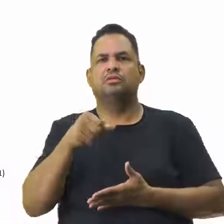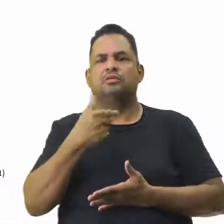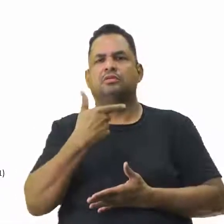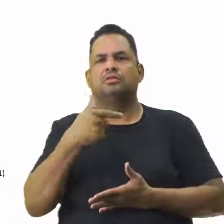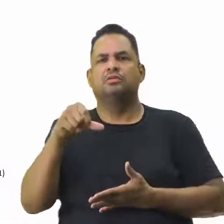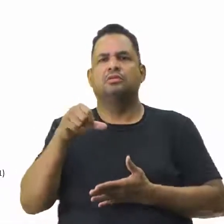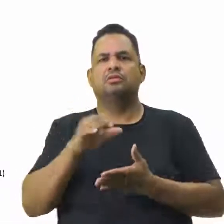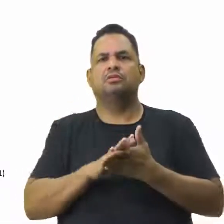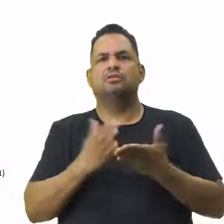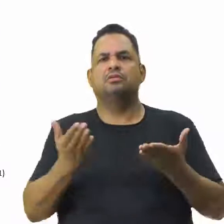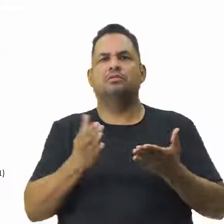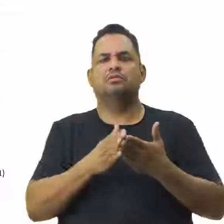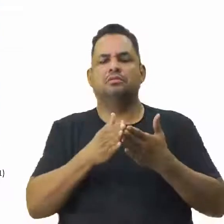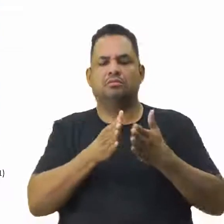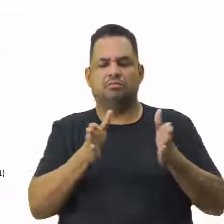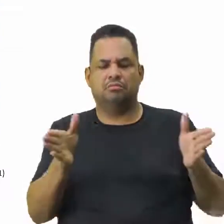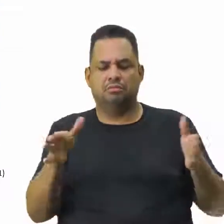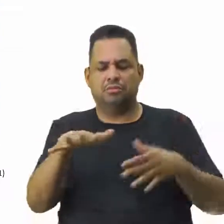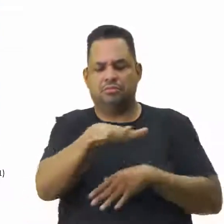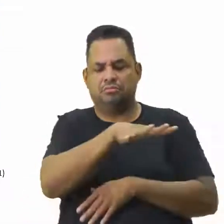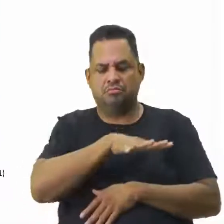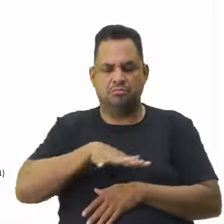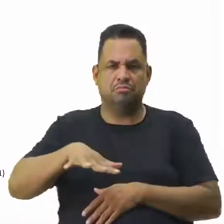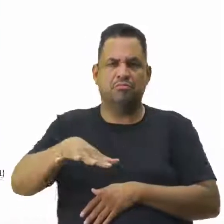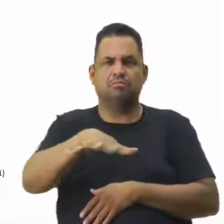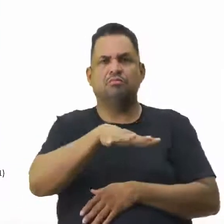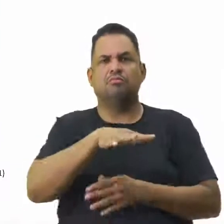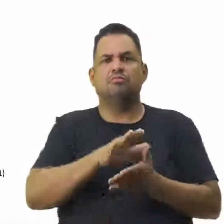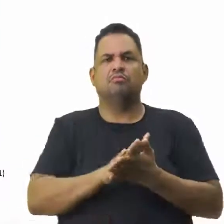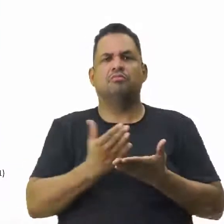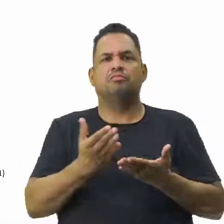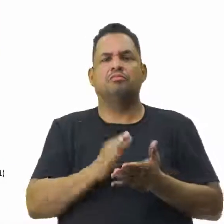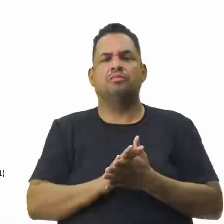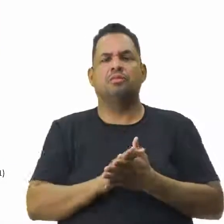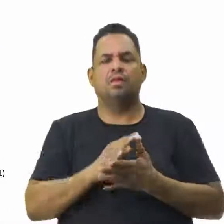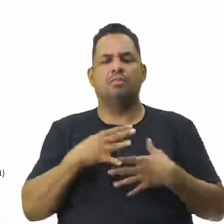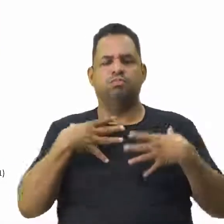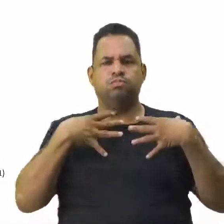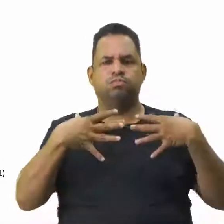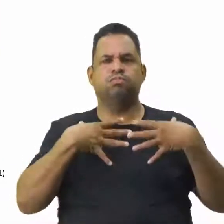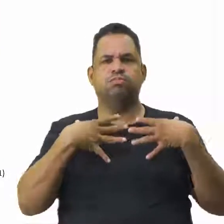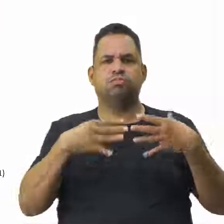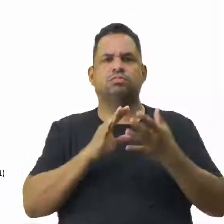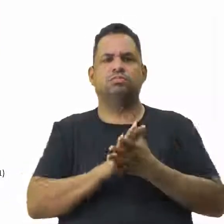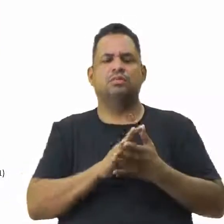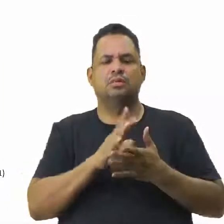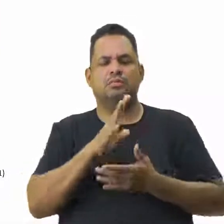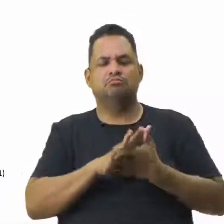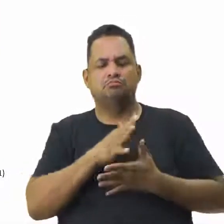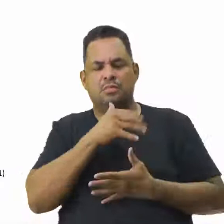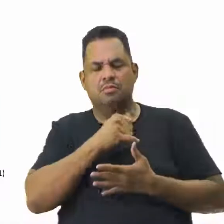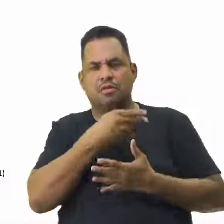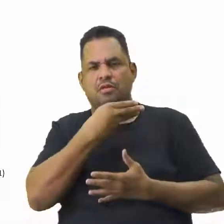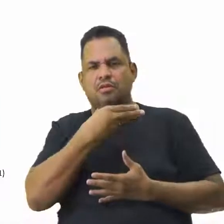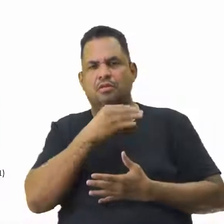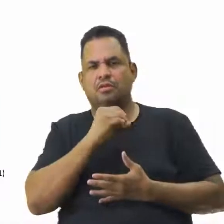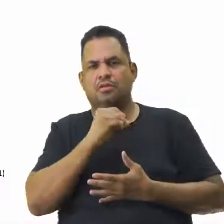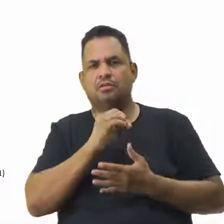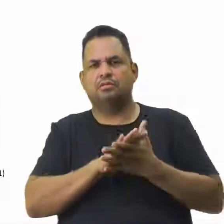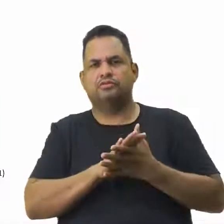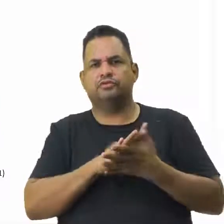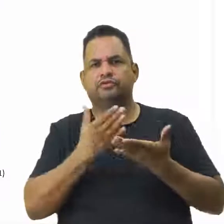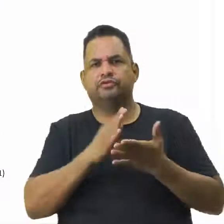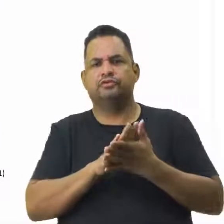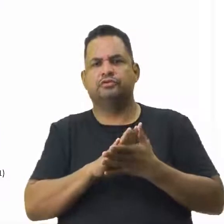uma grande abertura no espaço. Veja só, ó, na época do verão, você gastava 30 horas de viagem de Cuiabá a Porto Velho. Era